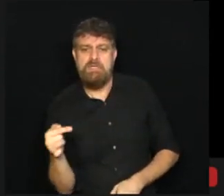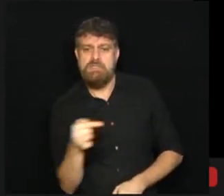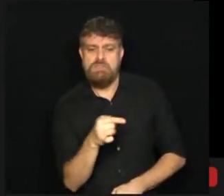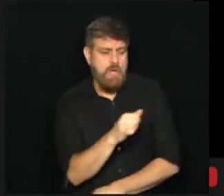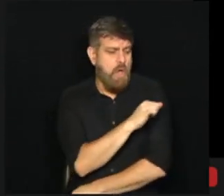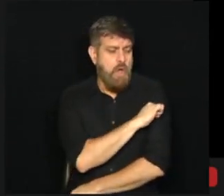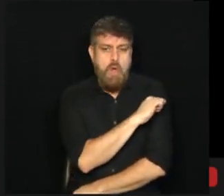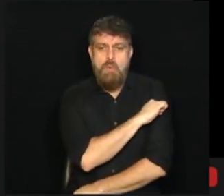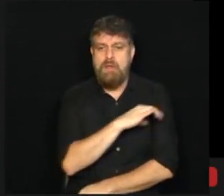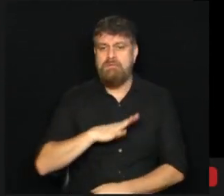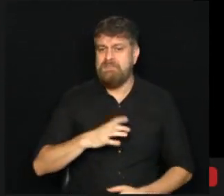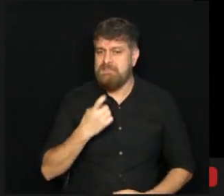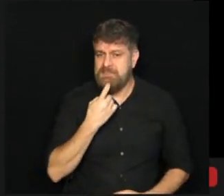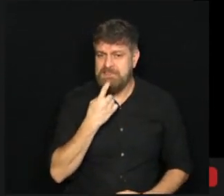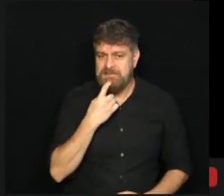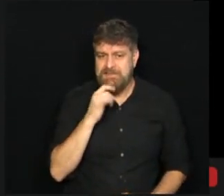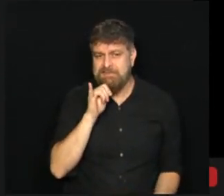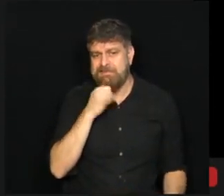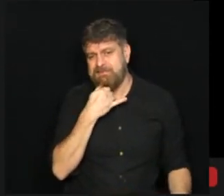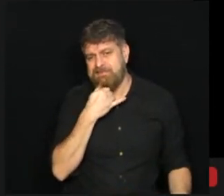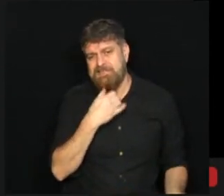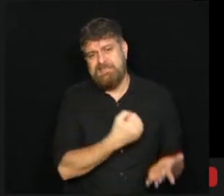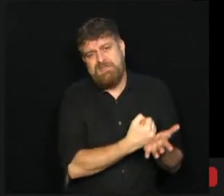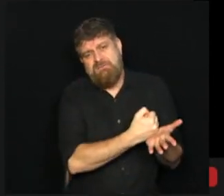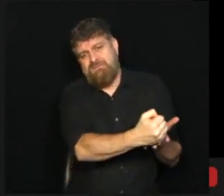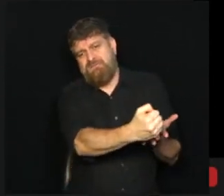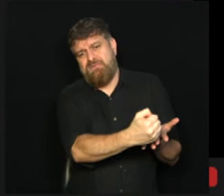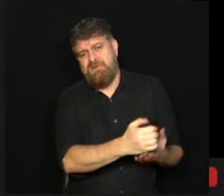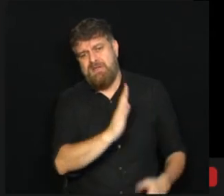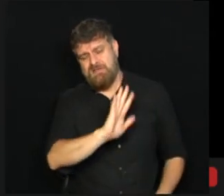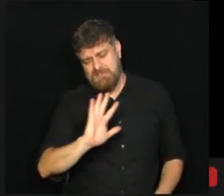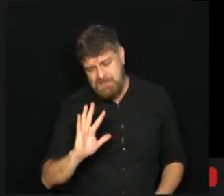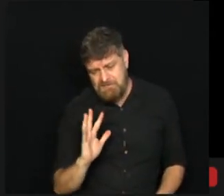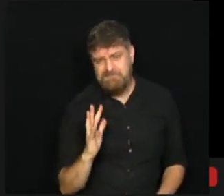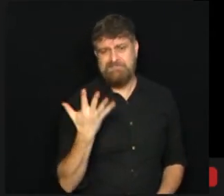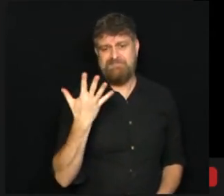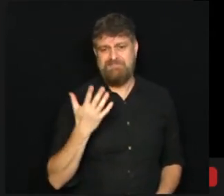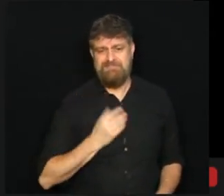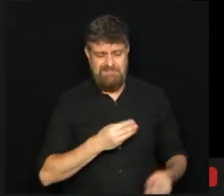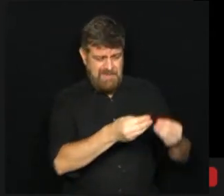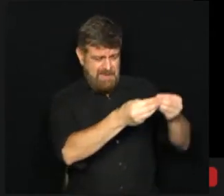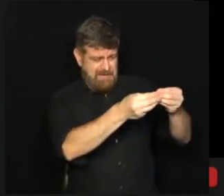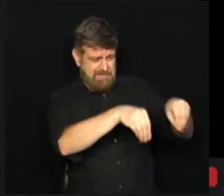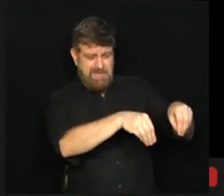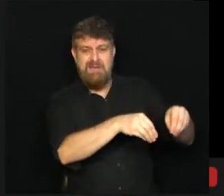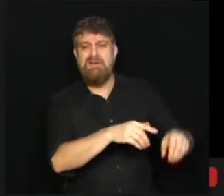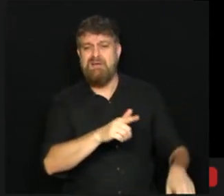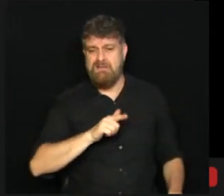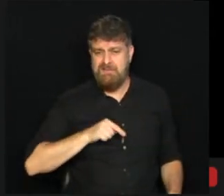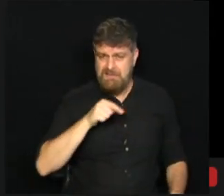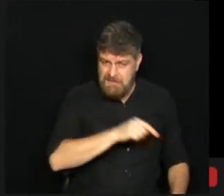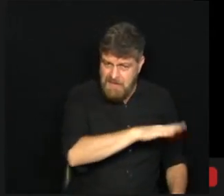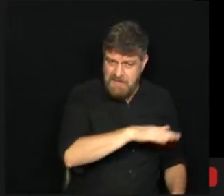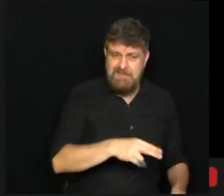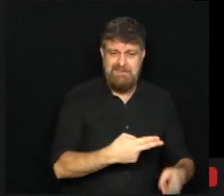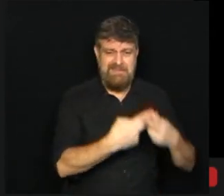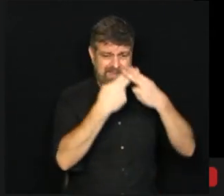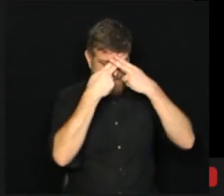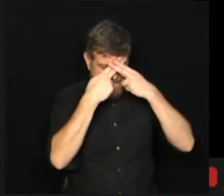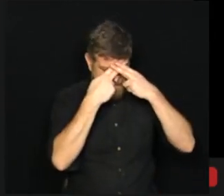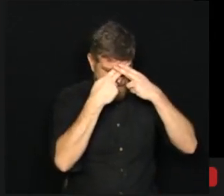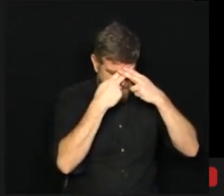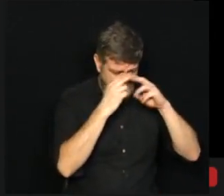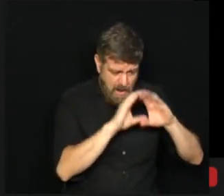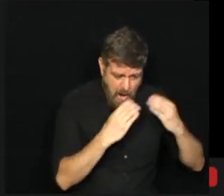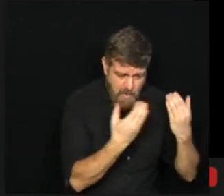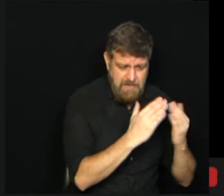de Campinas, que infelizmente já aconteceu, já gerou os prejuízos à criança, à comunidade, mas